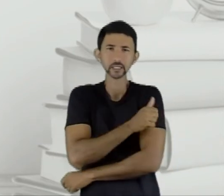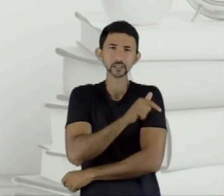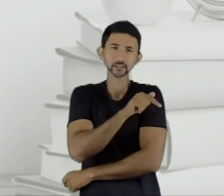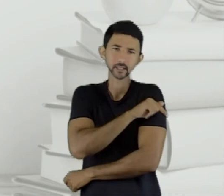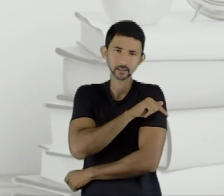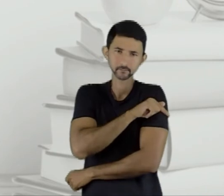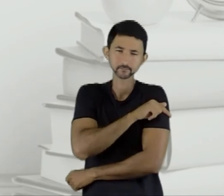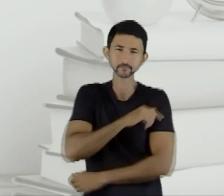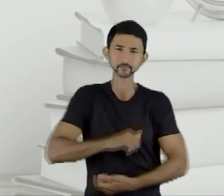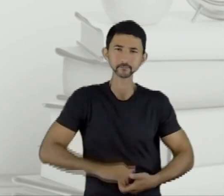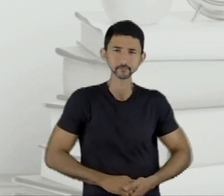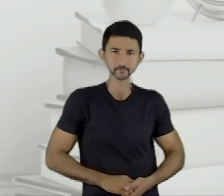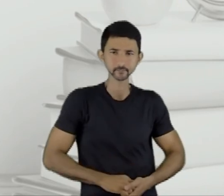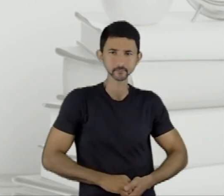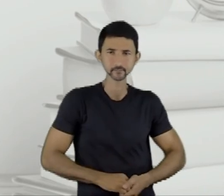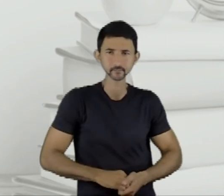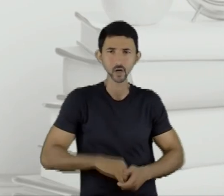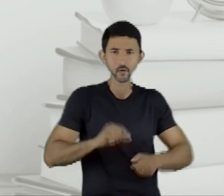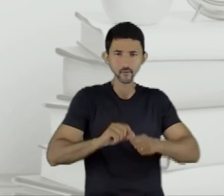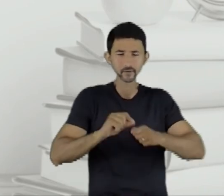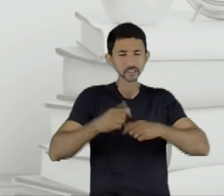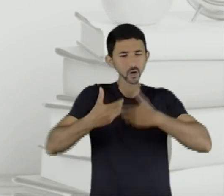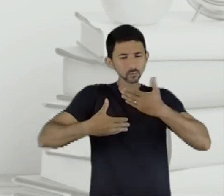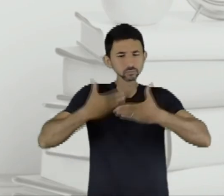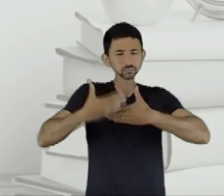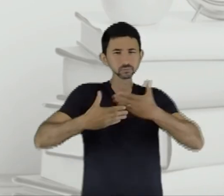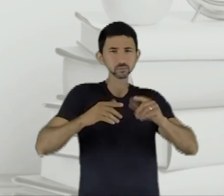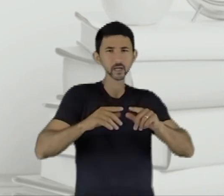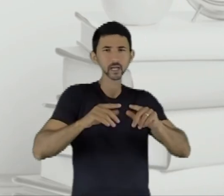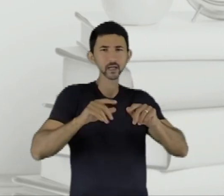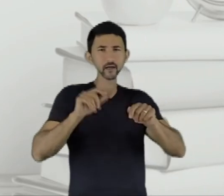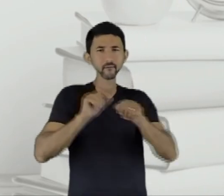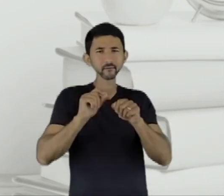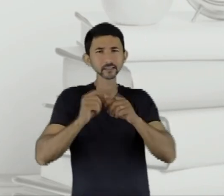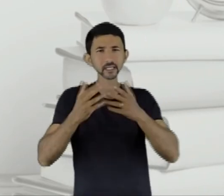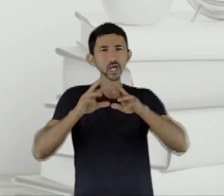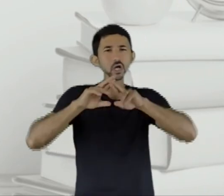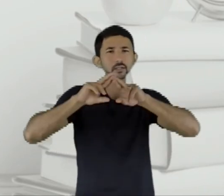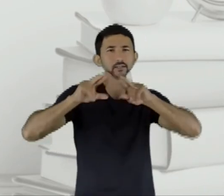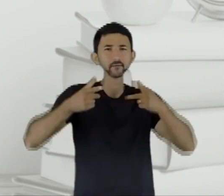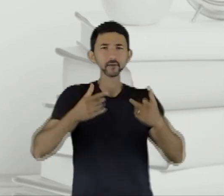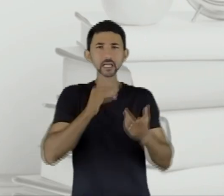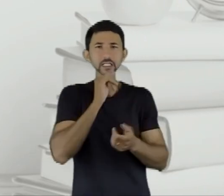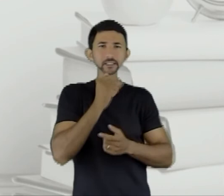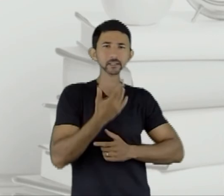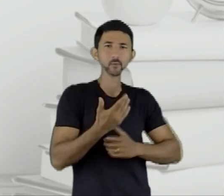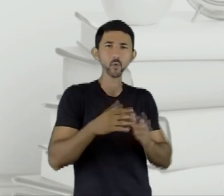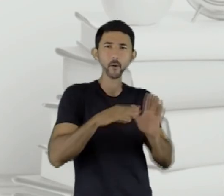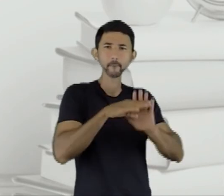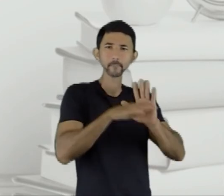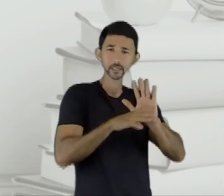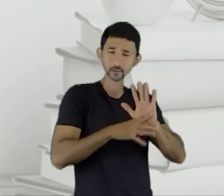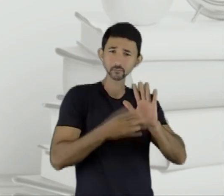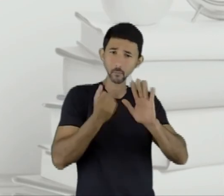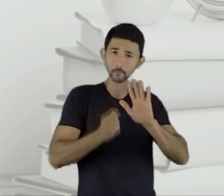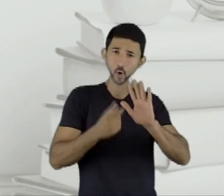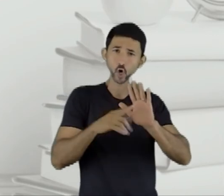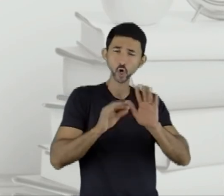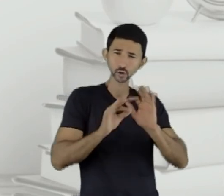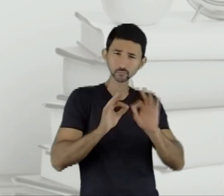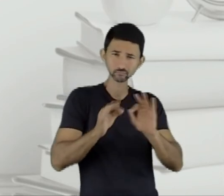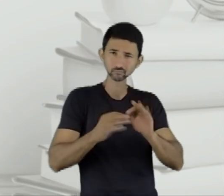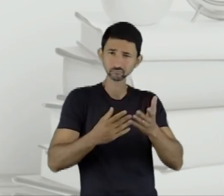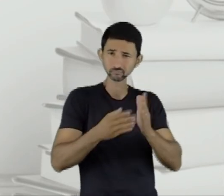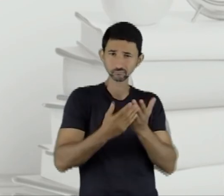ano. Mas aqui a gente vai trabalhar de uma forma um pouco diferente, porque esse caso me permite, assim como muitos